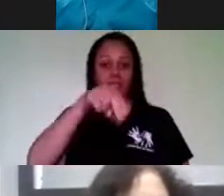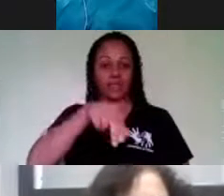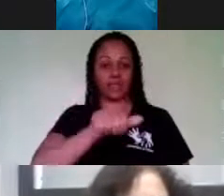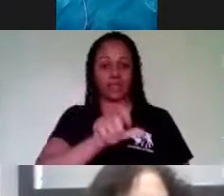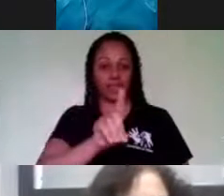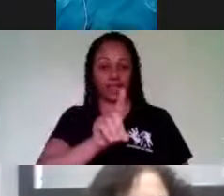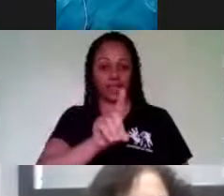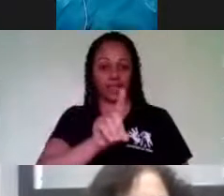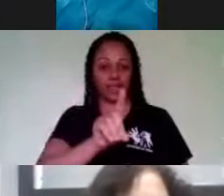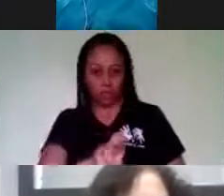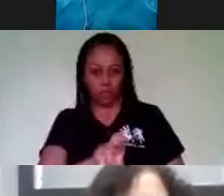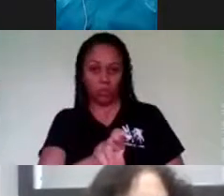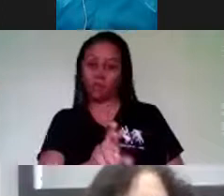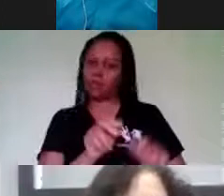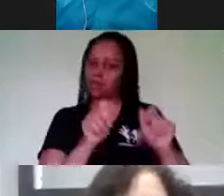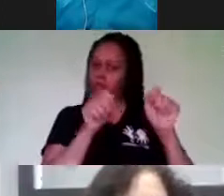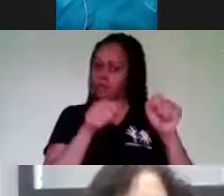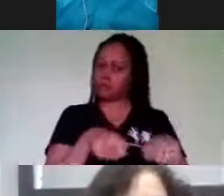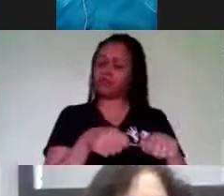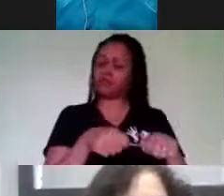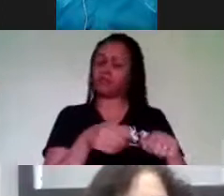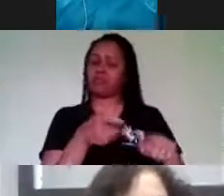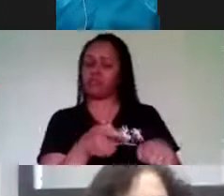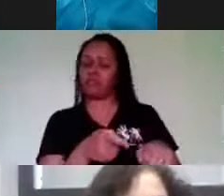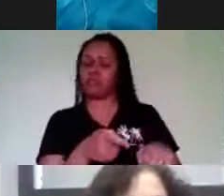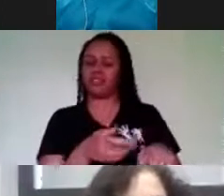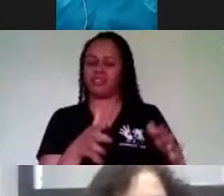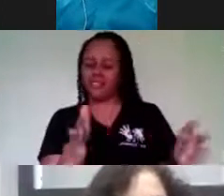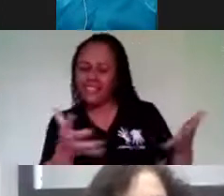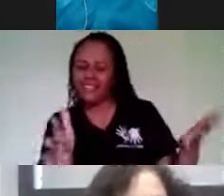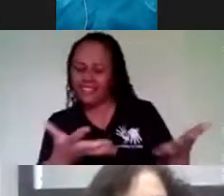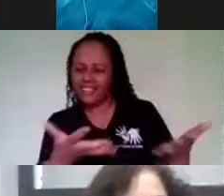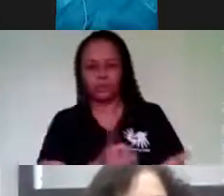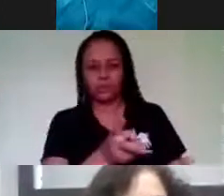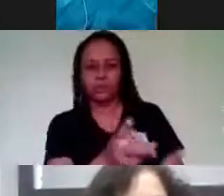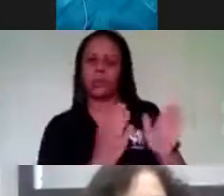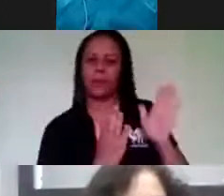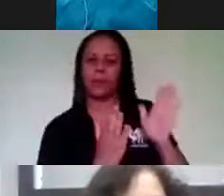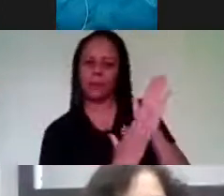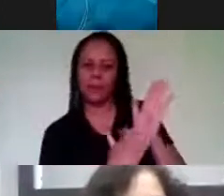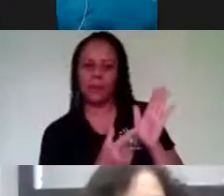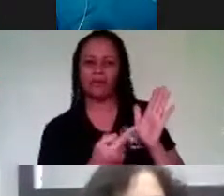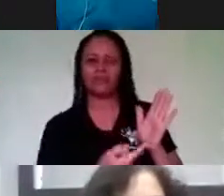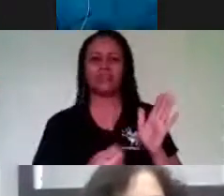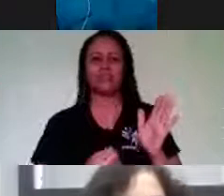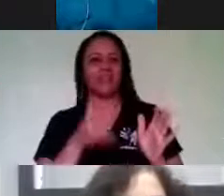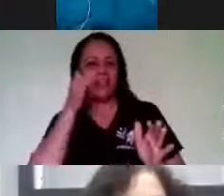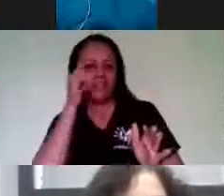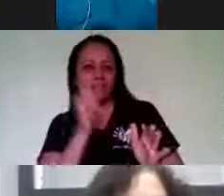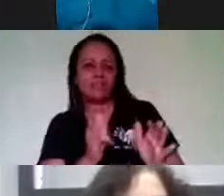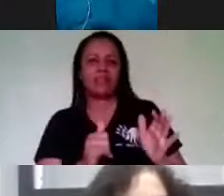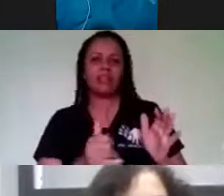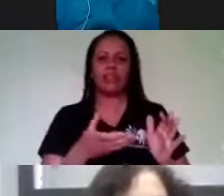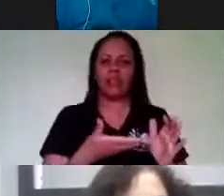a levar adiante a proposta, não fosse a imediata reação, né, dos movimentos organizados, das pessoas com deficiência,